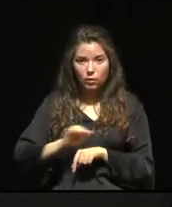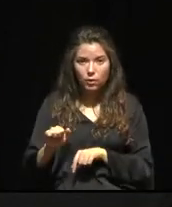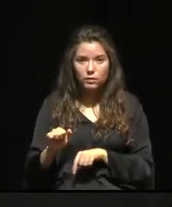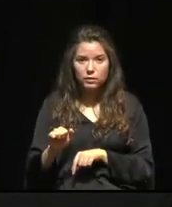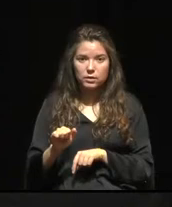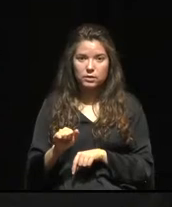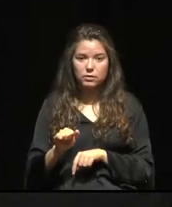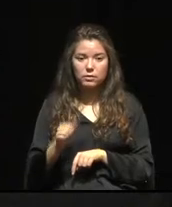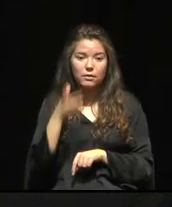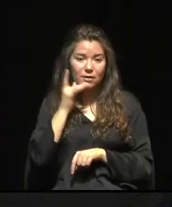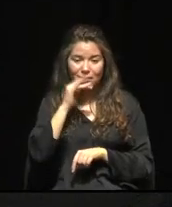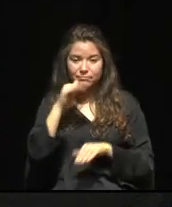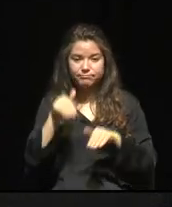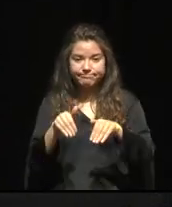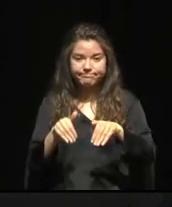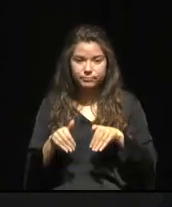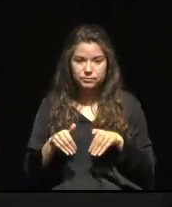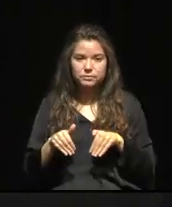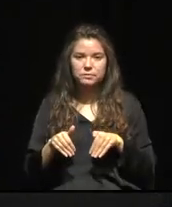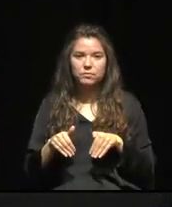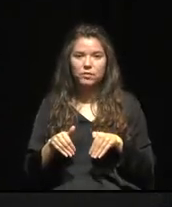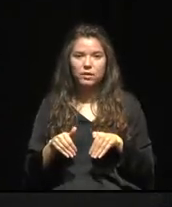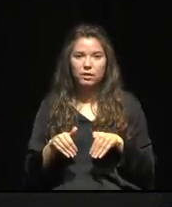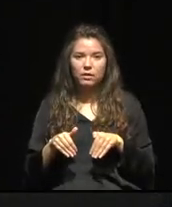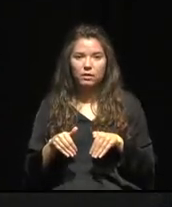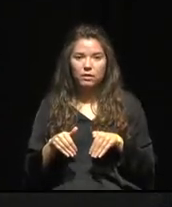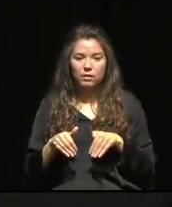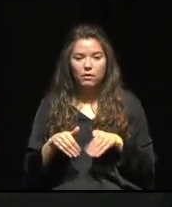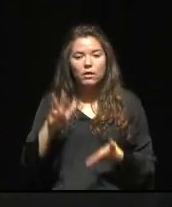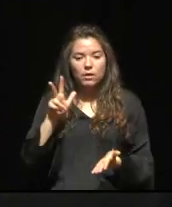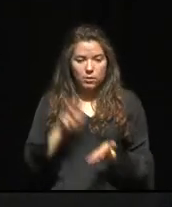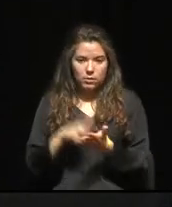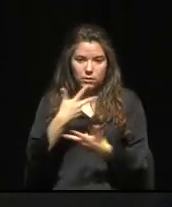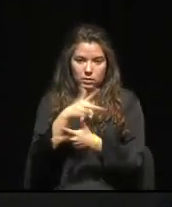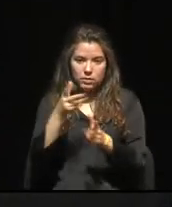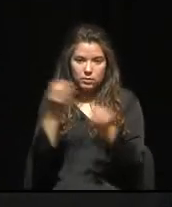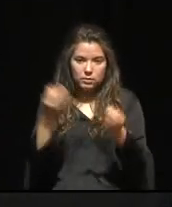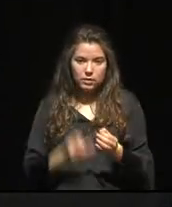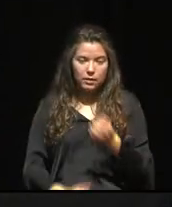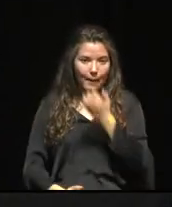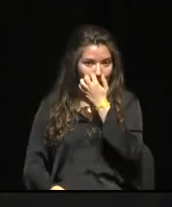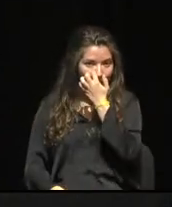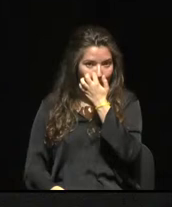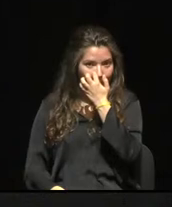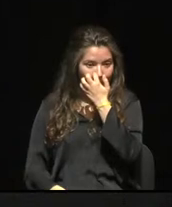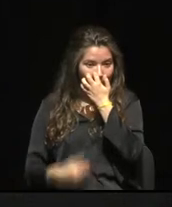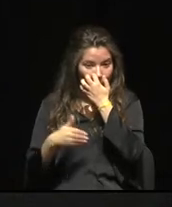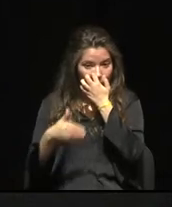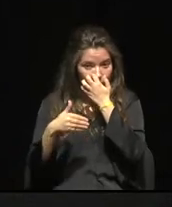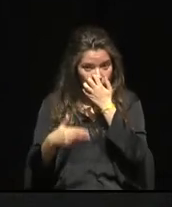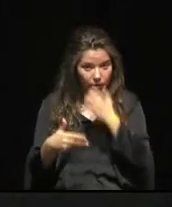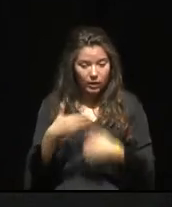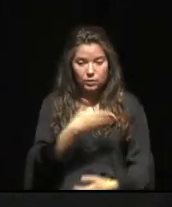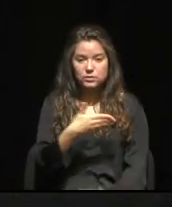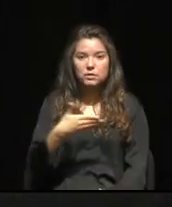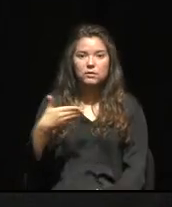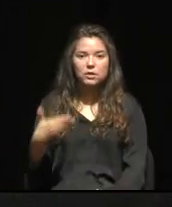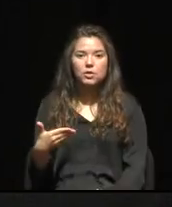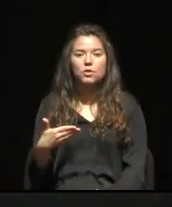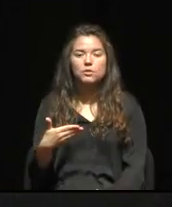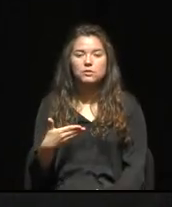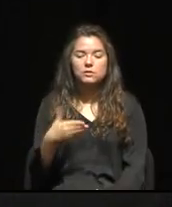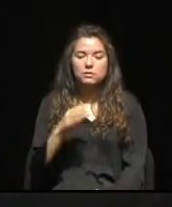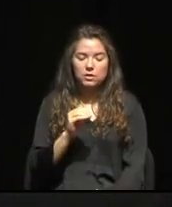contra quem se abstém foi aprovado por unanimidade passamos ao voto 10106 do